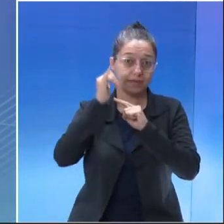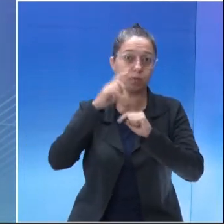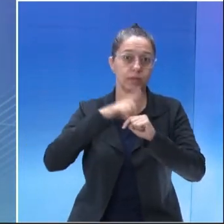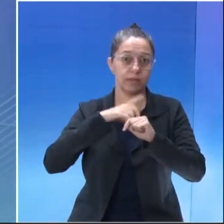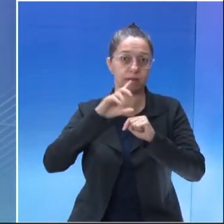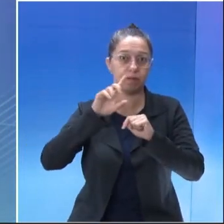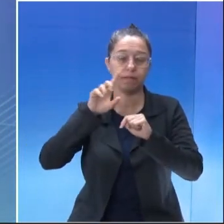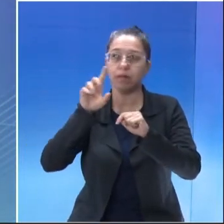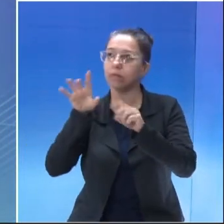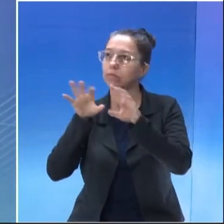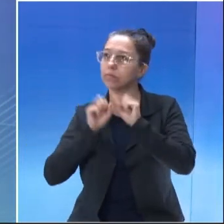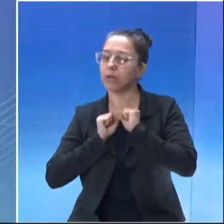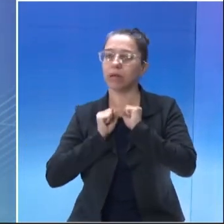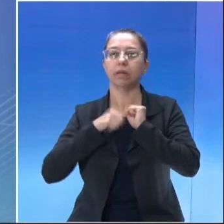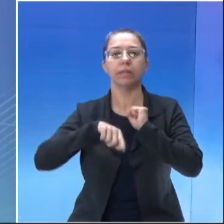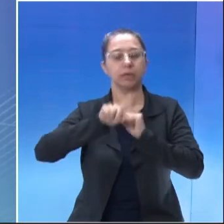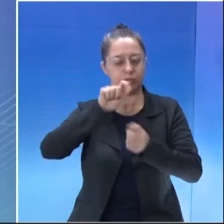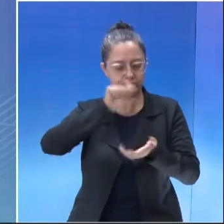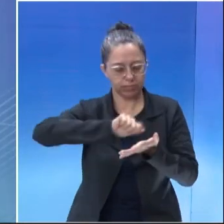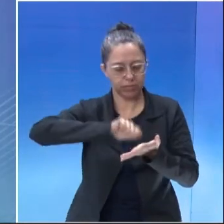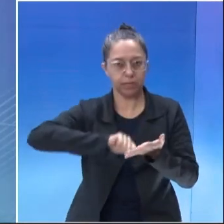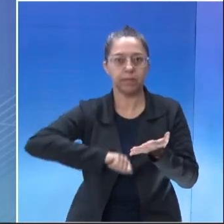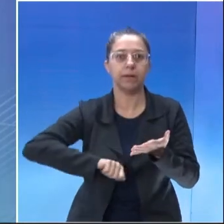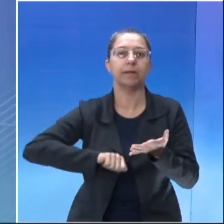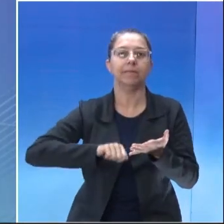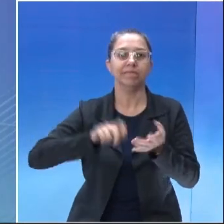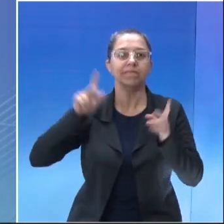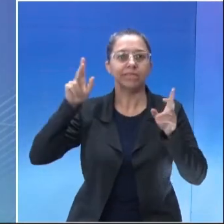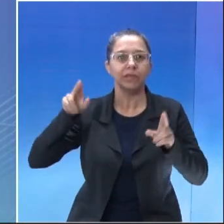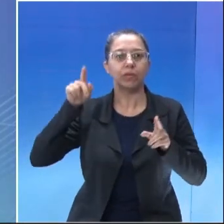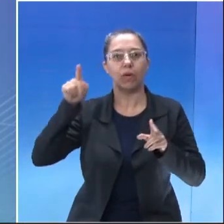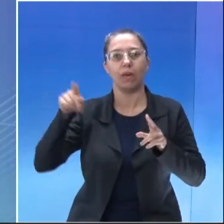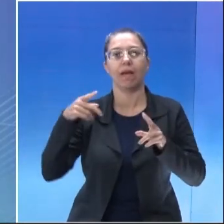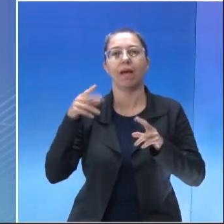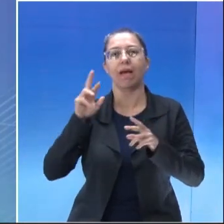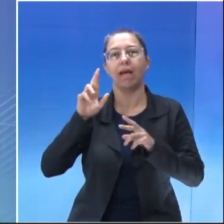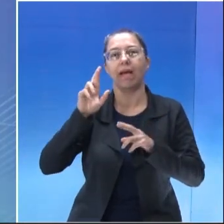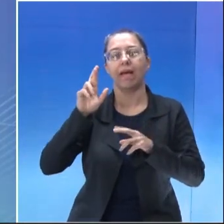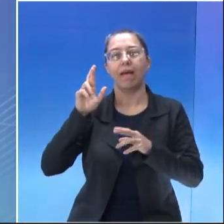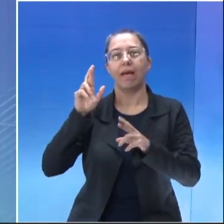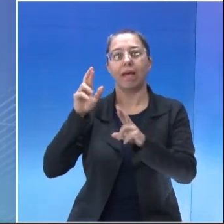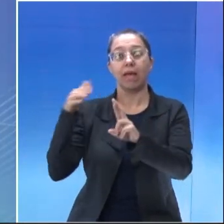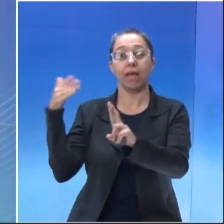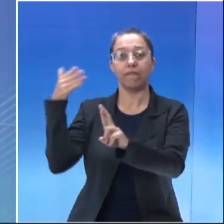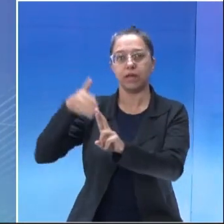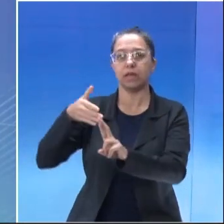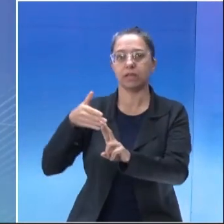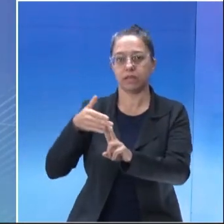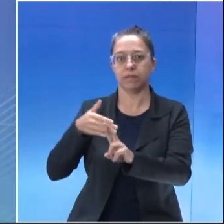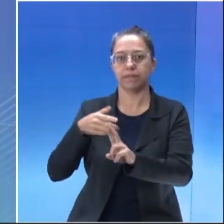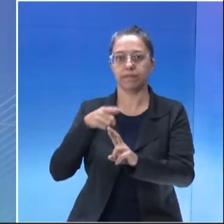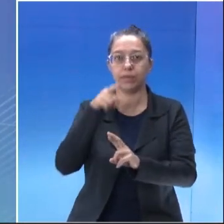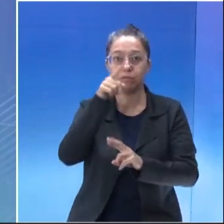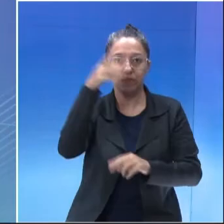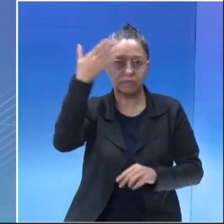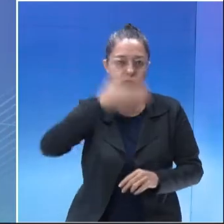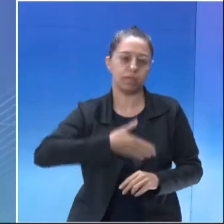aquele assunto, né? Então, isso é uma estratégia argumentativa, comprovar o que você está